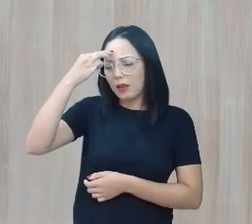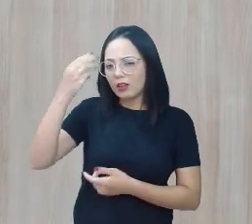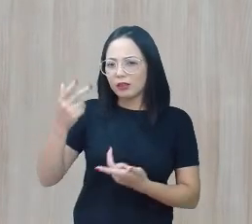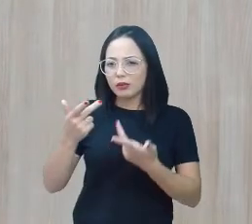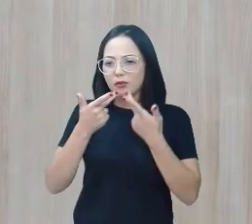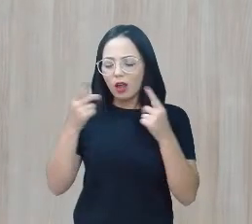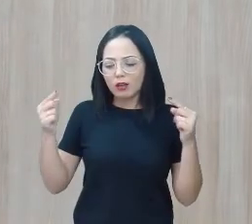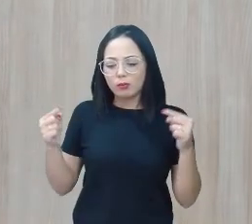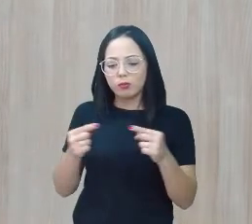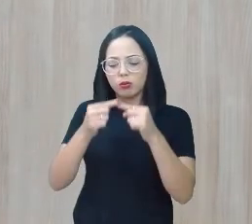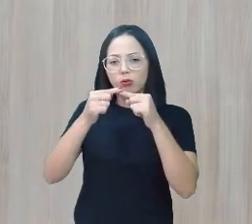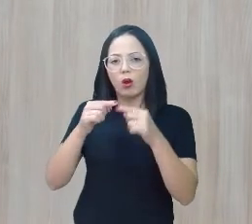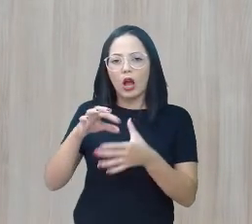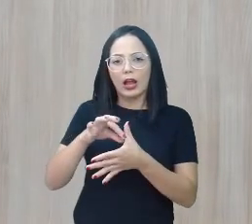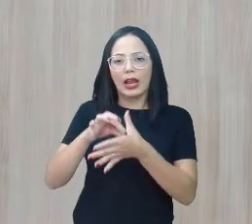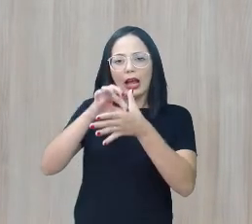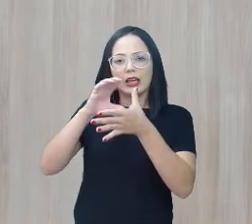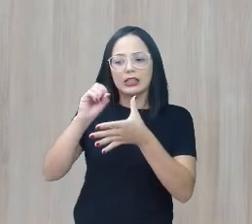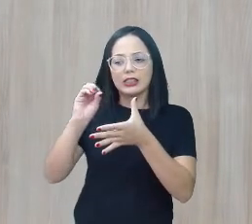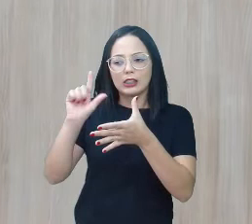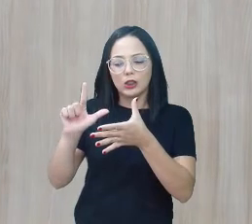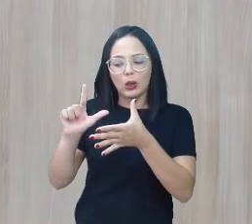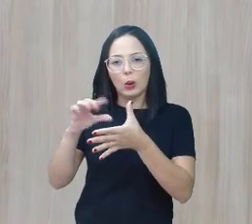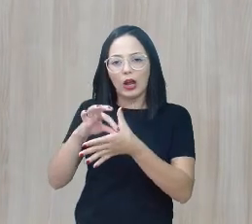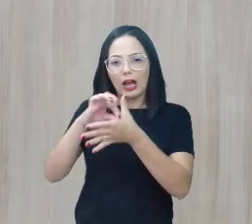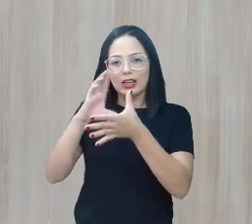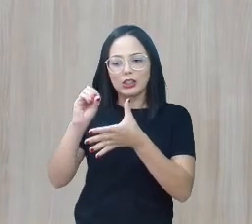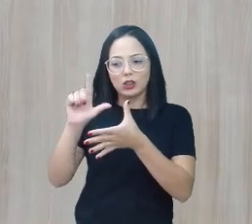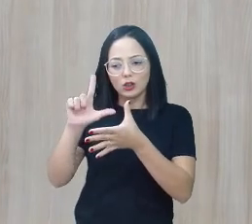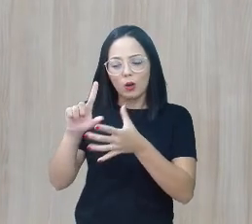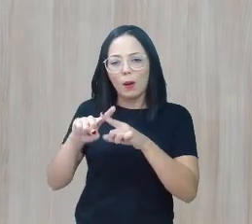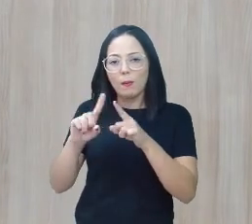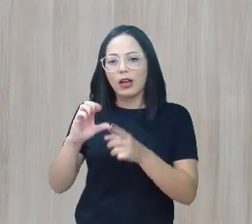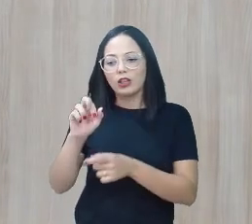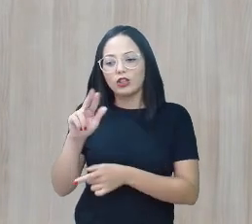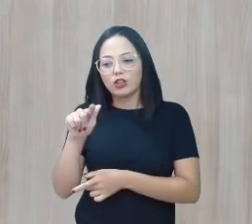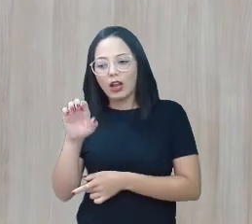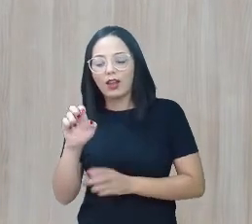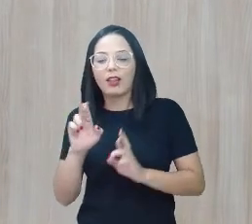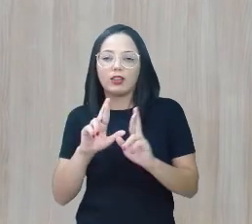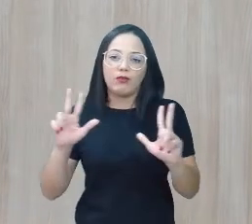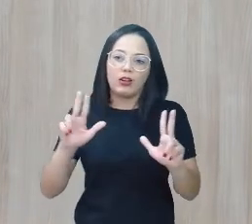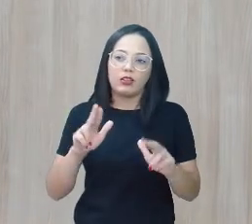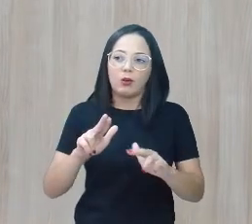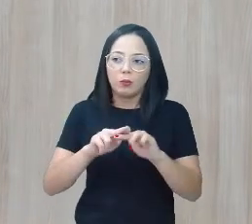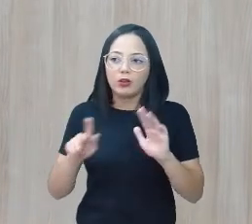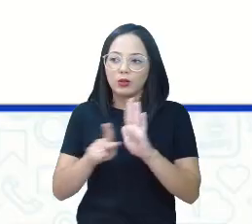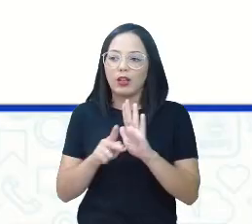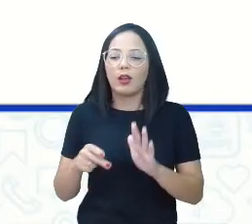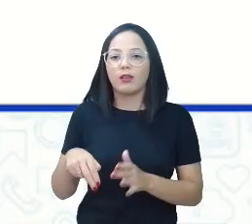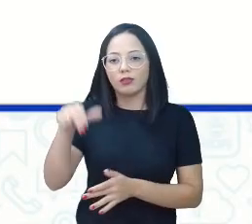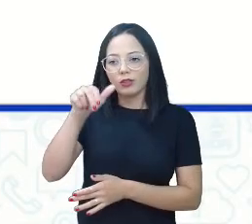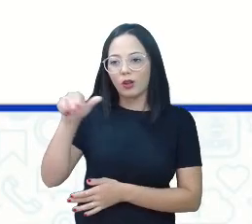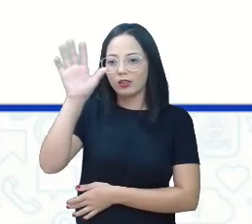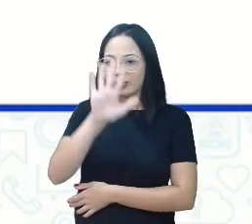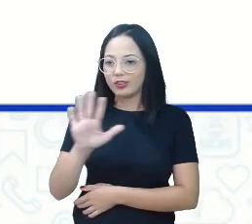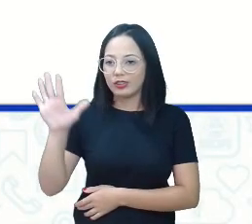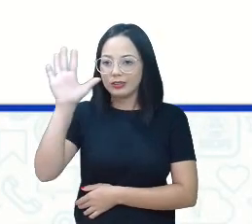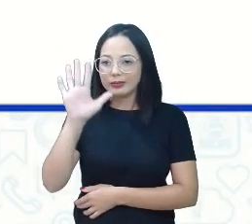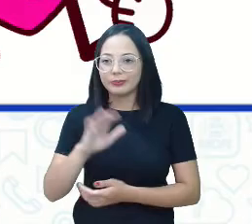remete à carne de sol, né? Para a gente, carne seca é carne de sol. E charque é charque. Então, isso é coisa de nordestino.